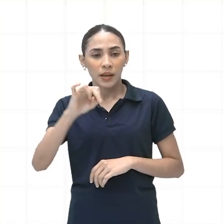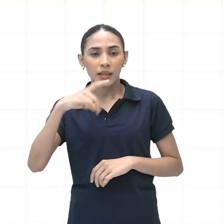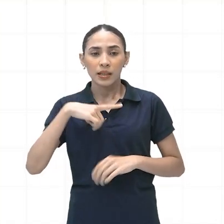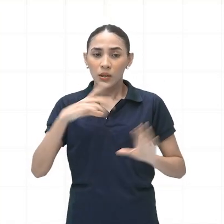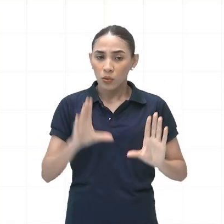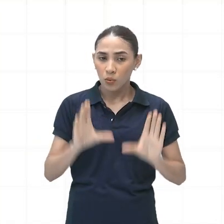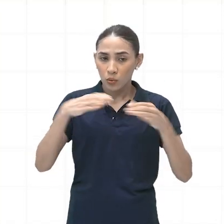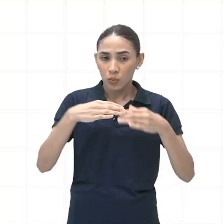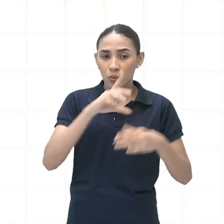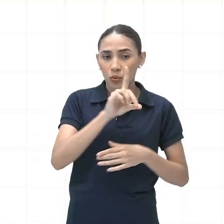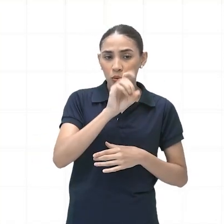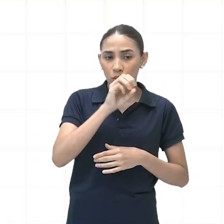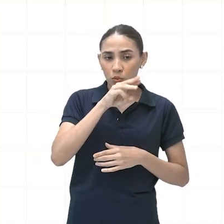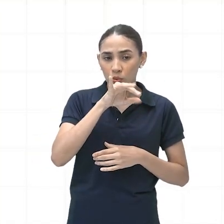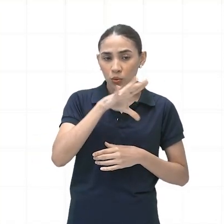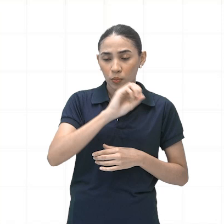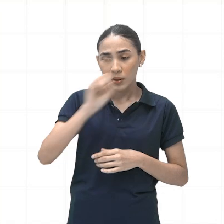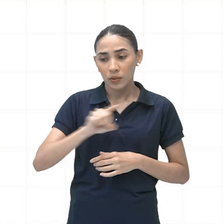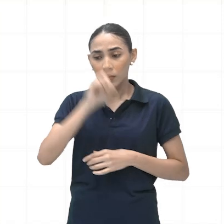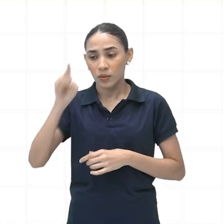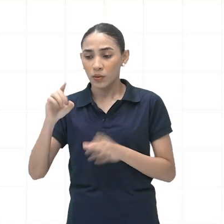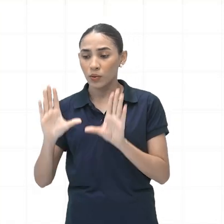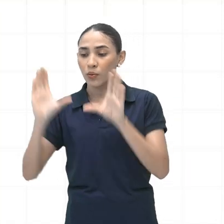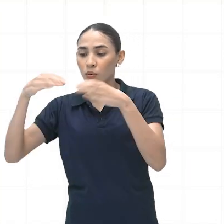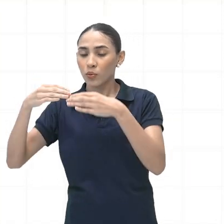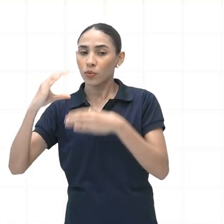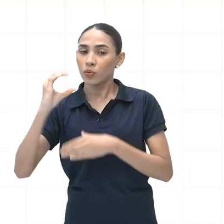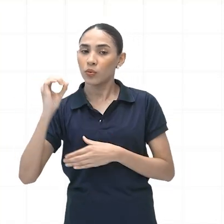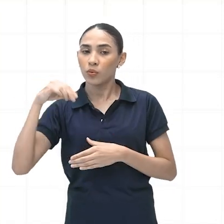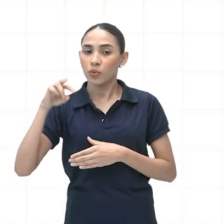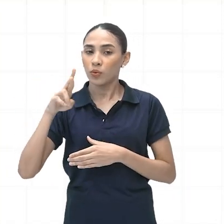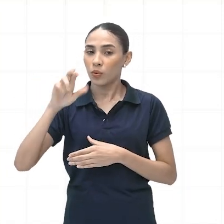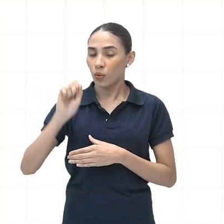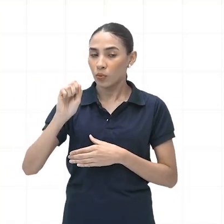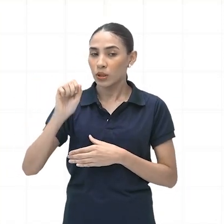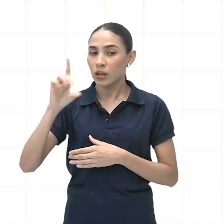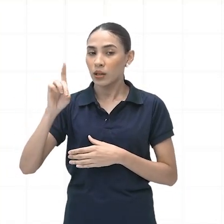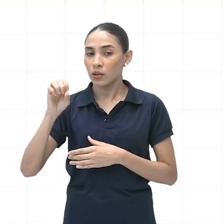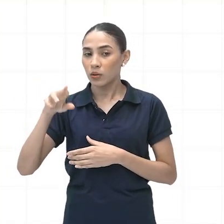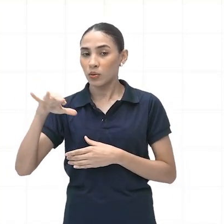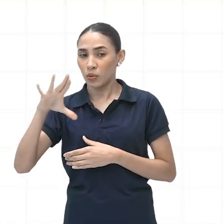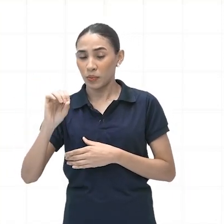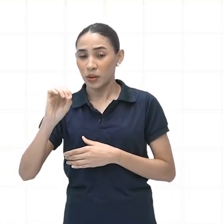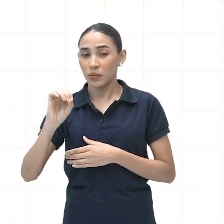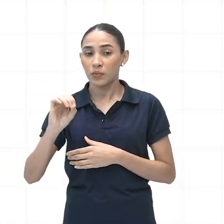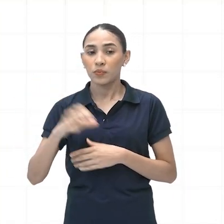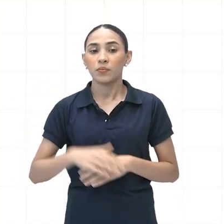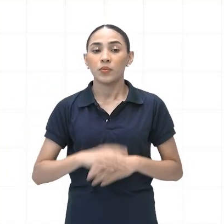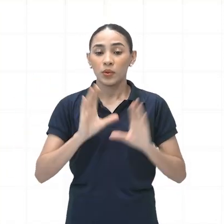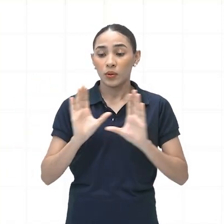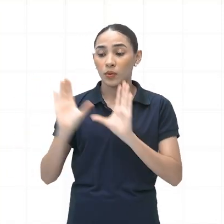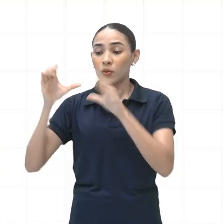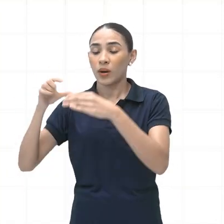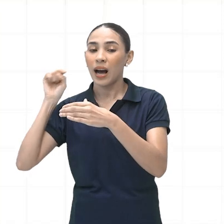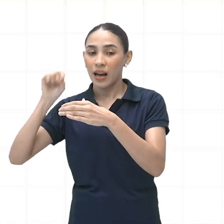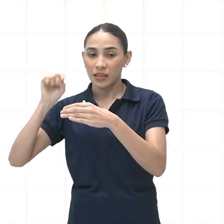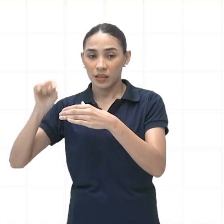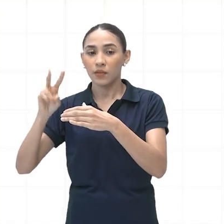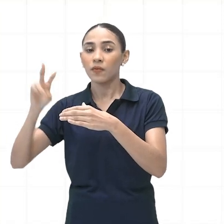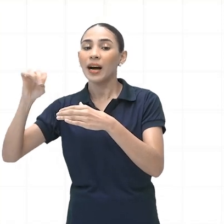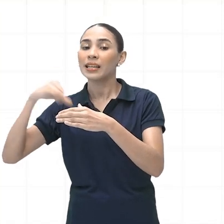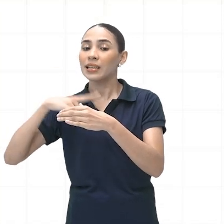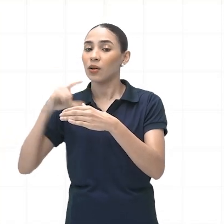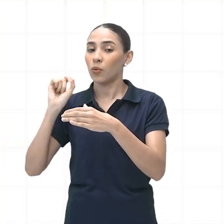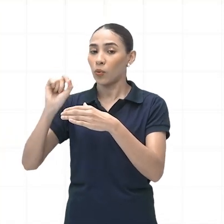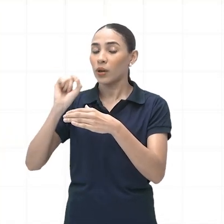conjunto domínio e um conjunto chegado, que é chamado de contradomínio. E dentro desse conjunto do contradomínio, nós vamos